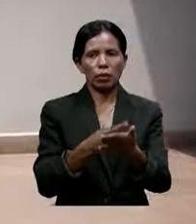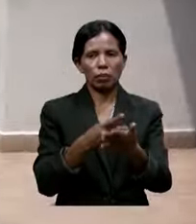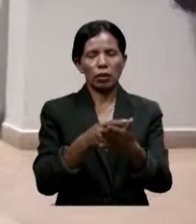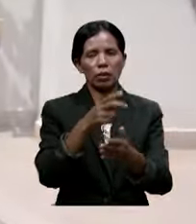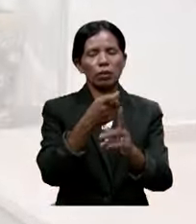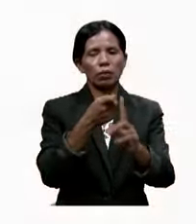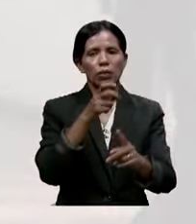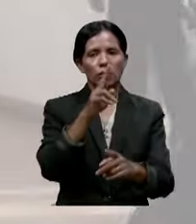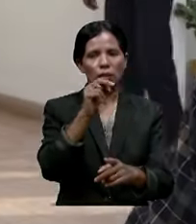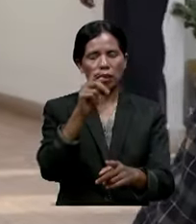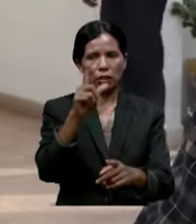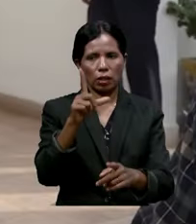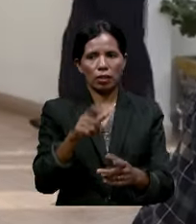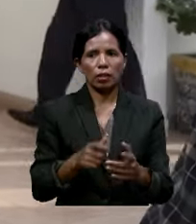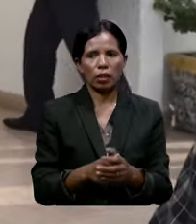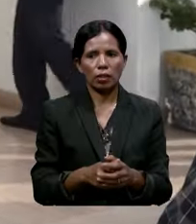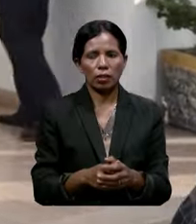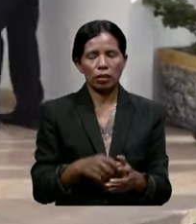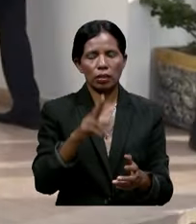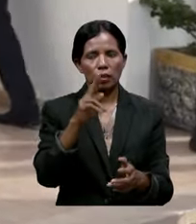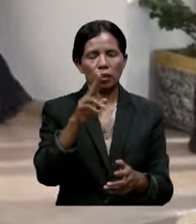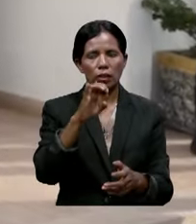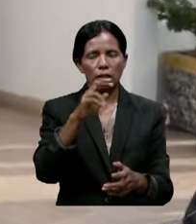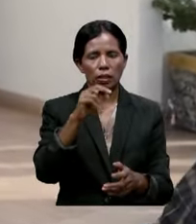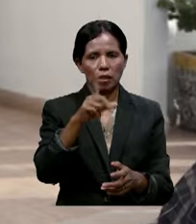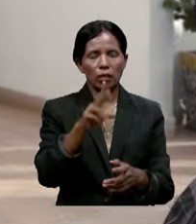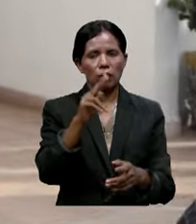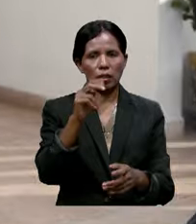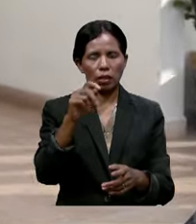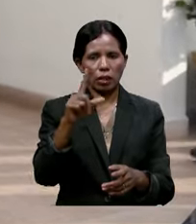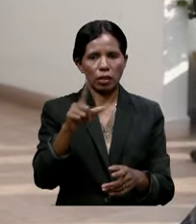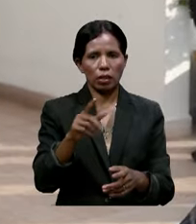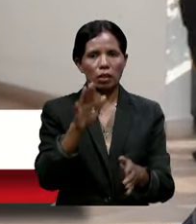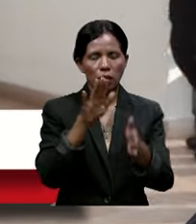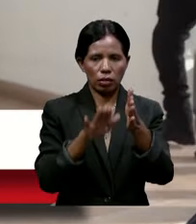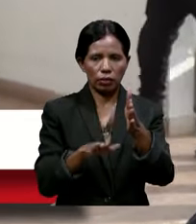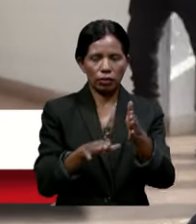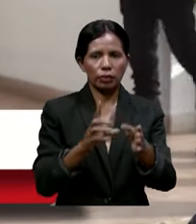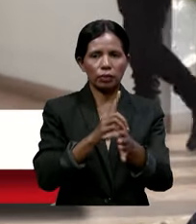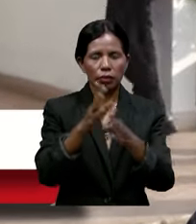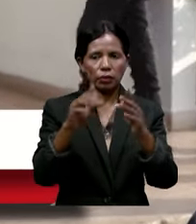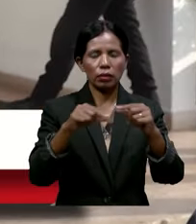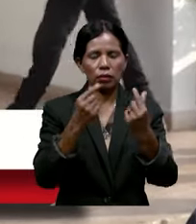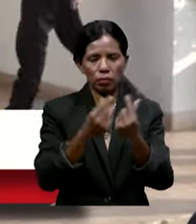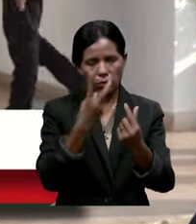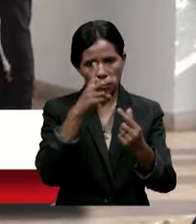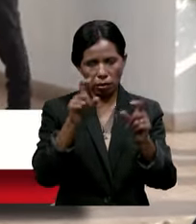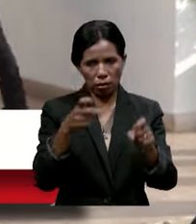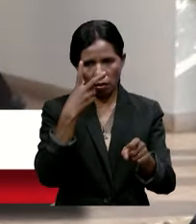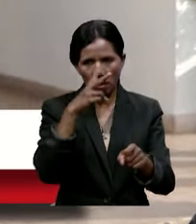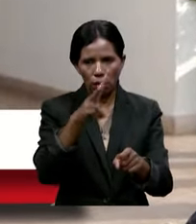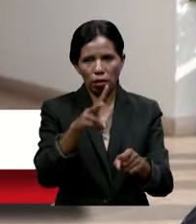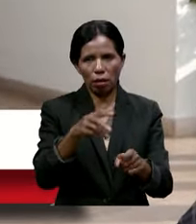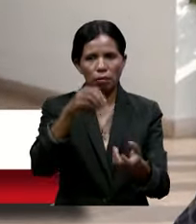UNTEL. Primeiro, atu hatete que INL e UNTEL nyokus, né? Então, o reitor oni equipa mak tem que